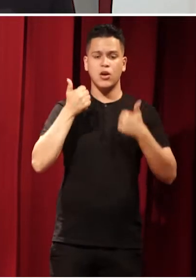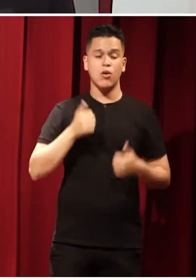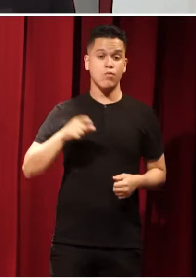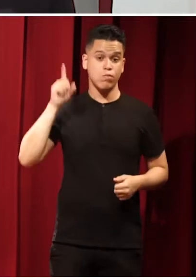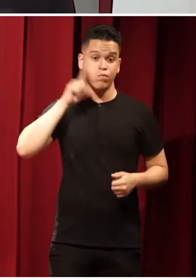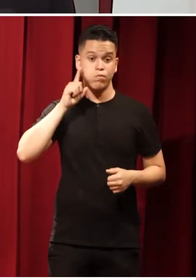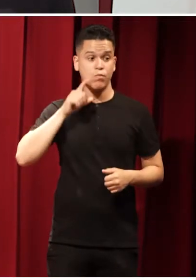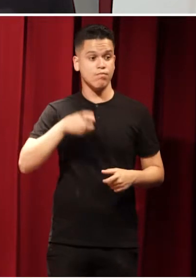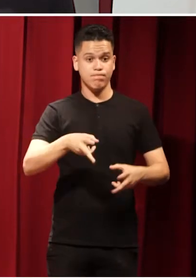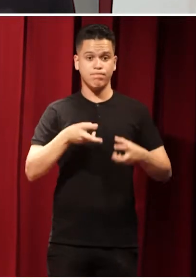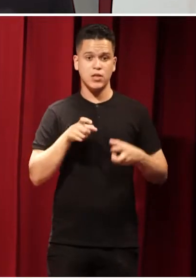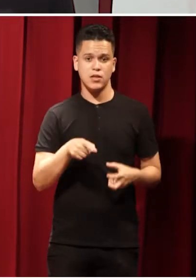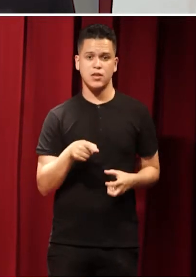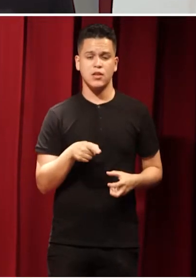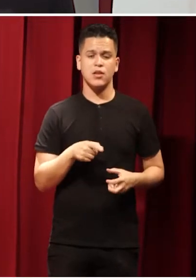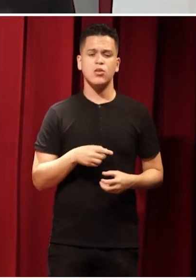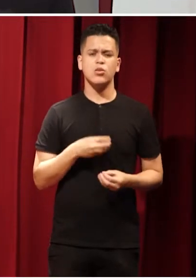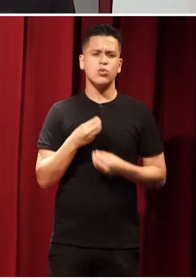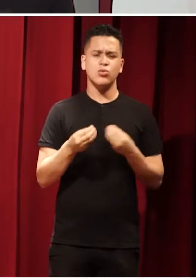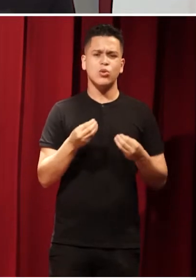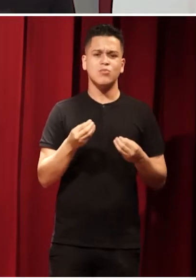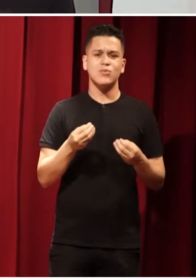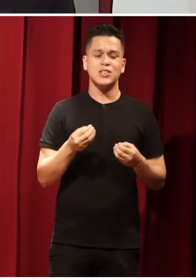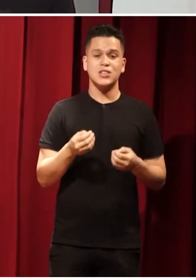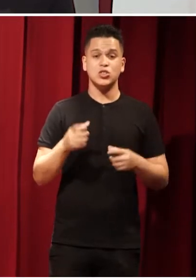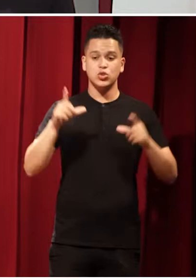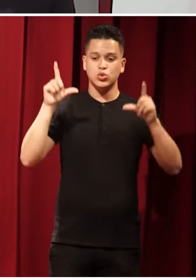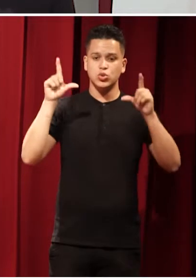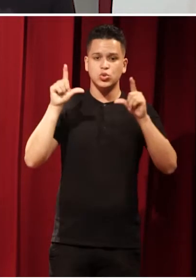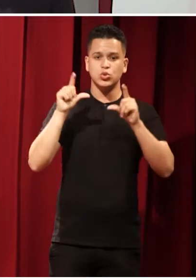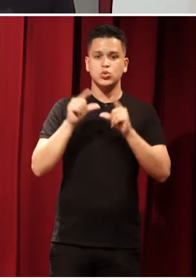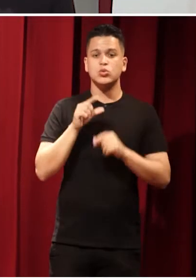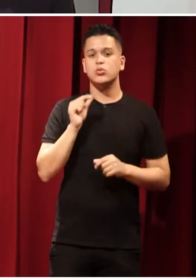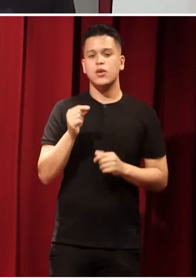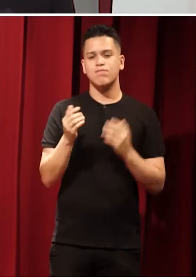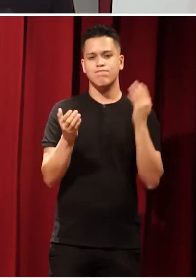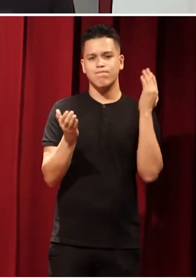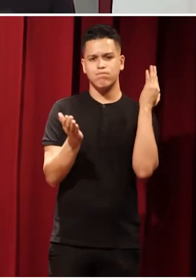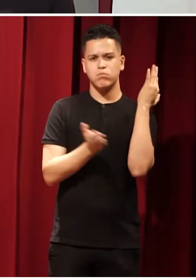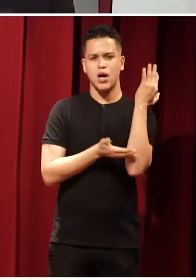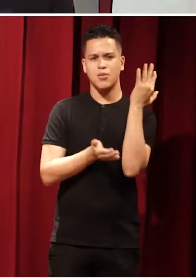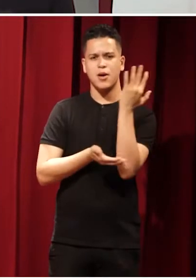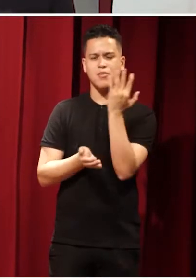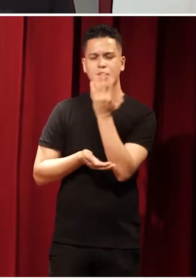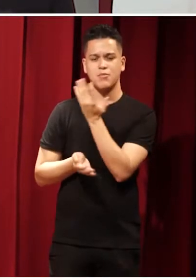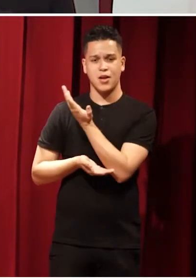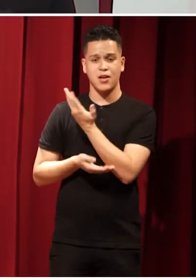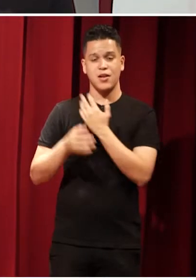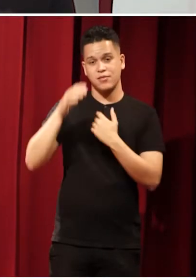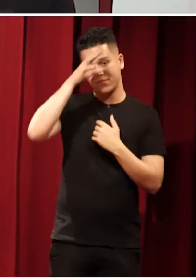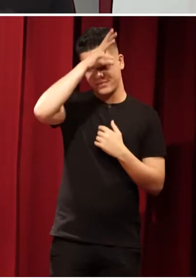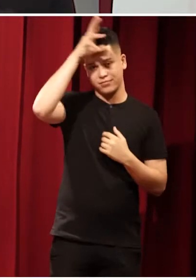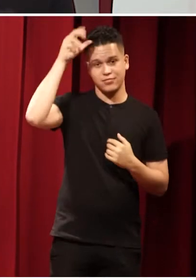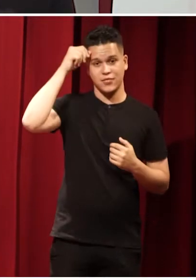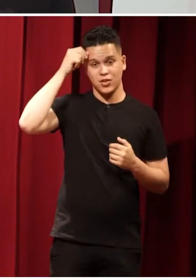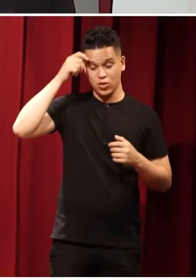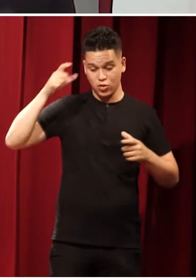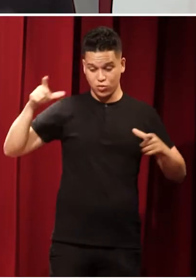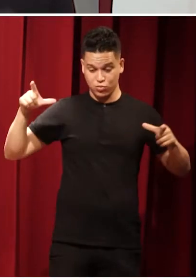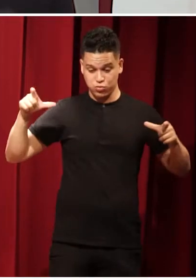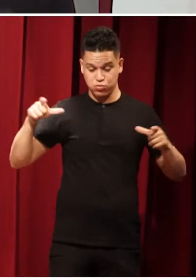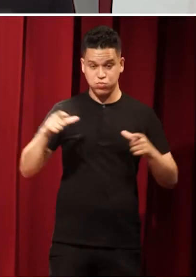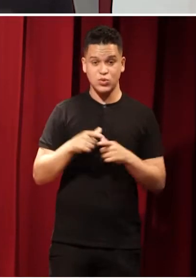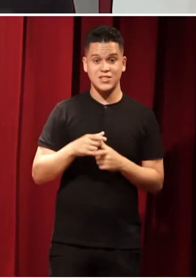pelas Nações Unidas, como reduzindo o desmatamento na Amazônia de 27 mil